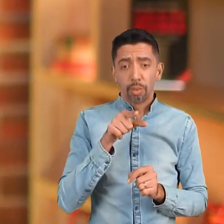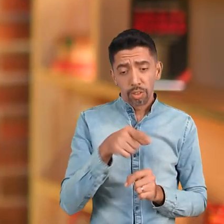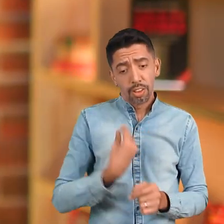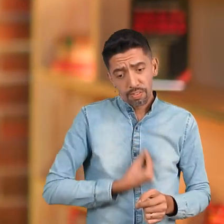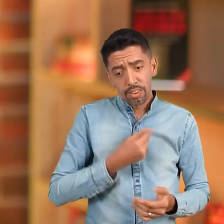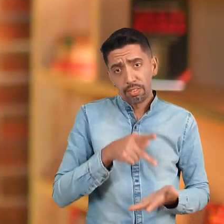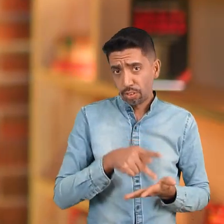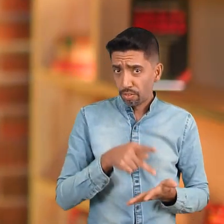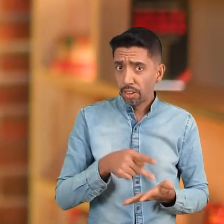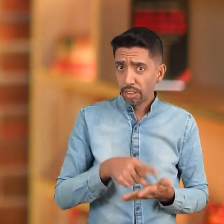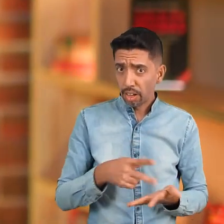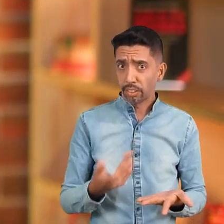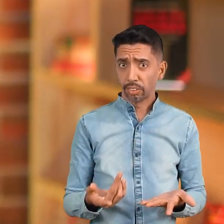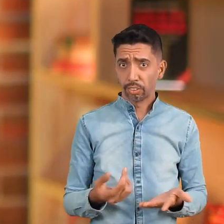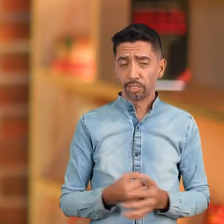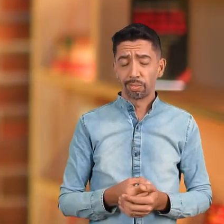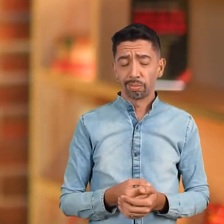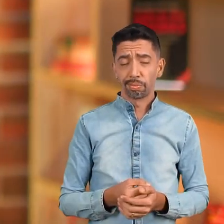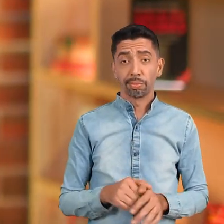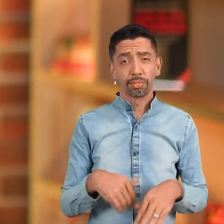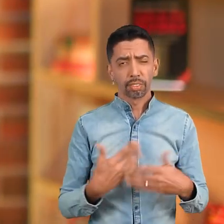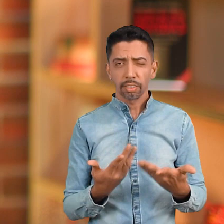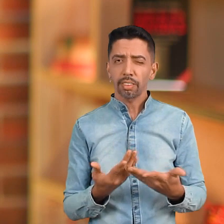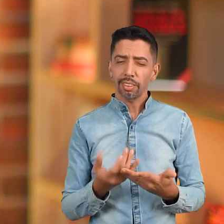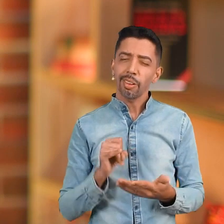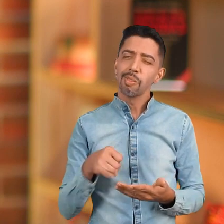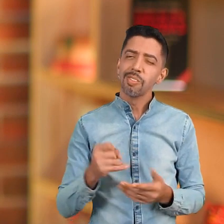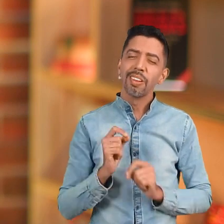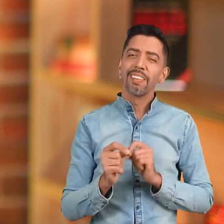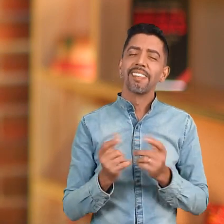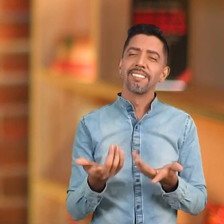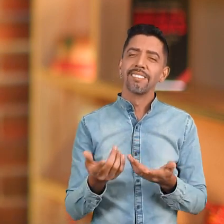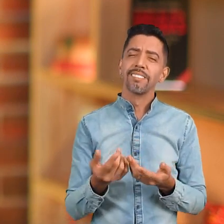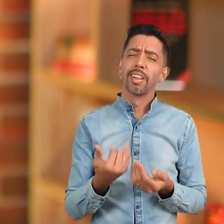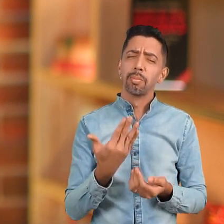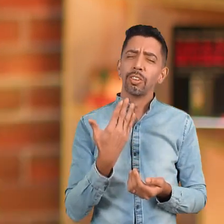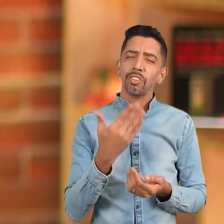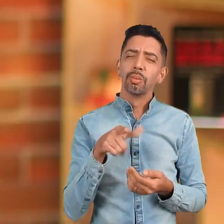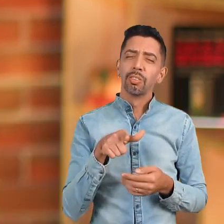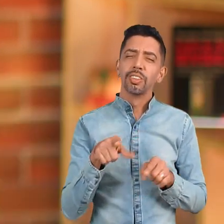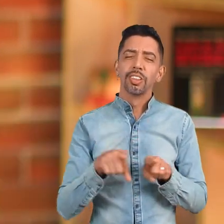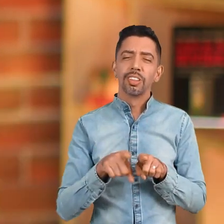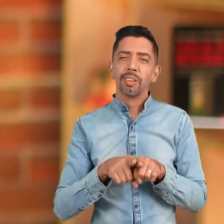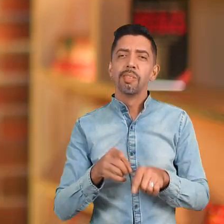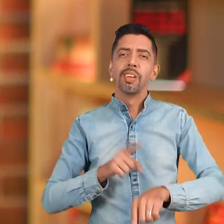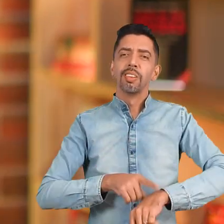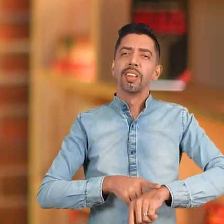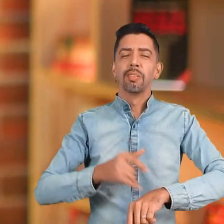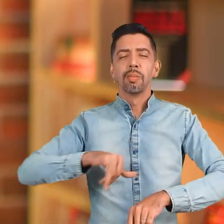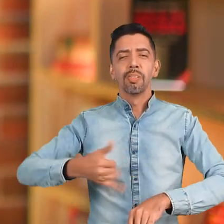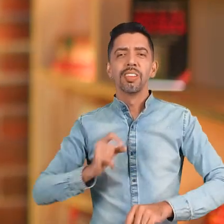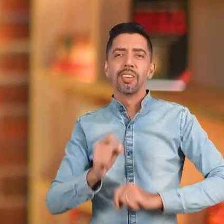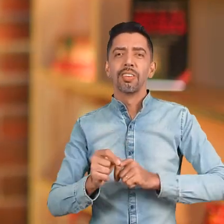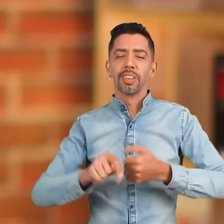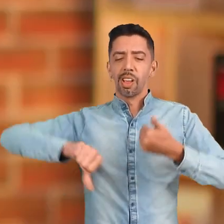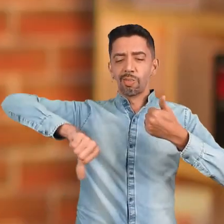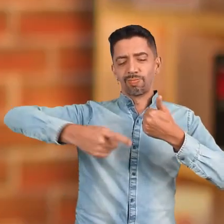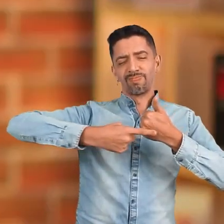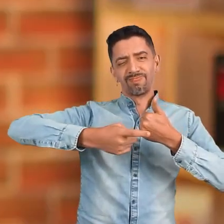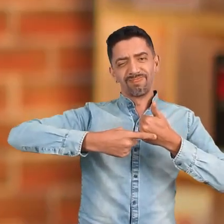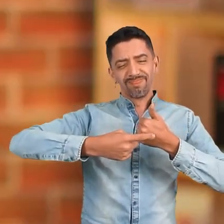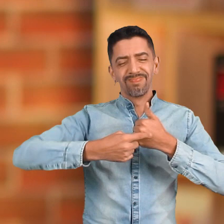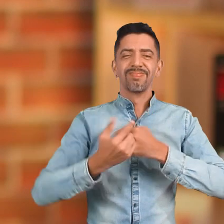de verdades, por que não já deixar aqui a sua verdadeira intenção nesse canal? Deixe o seu like, compartilhe esse vídeo,